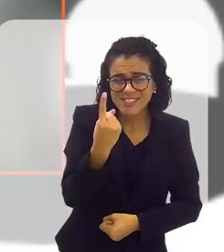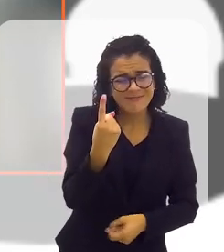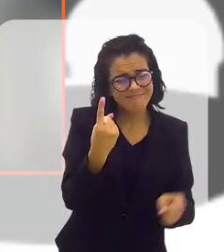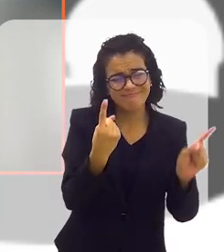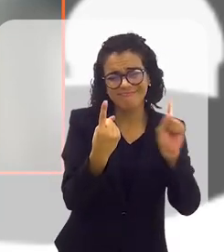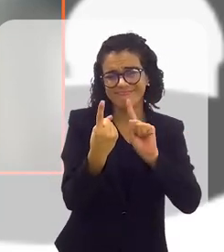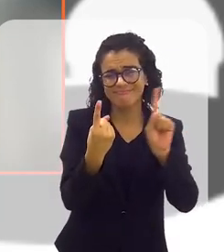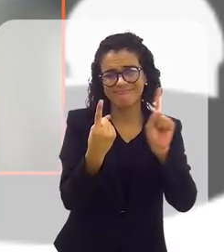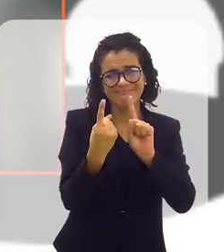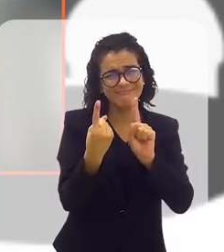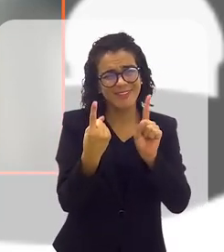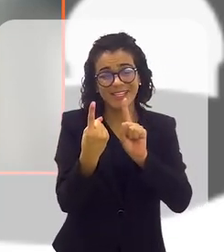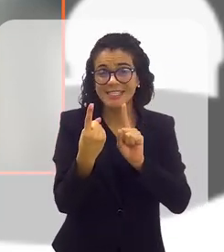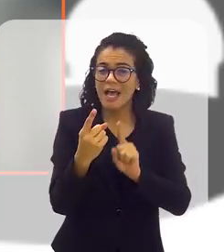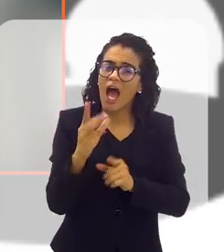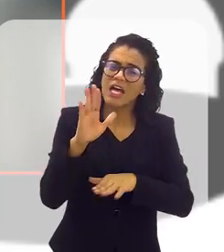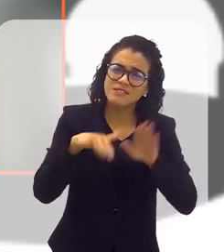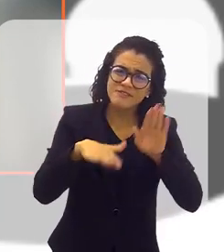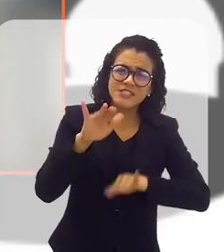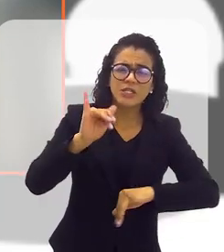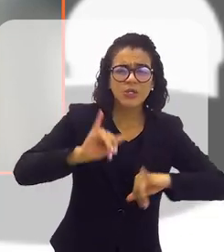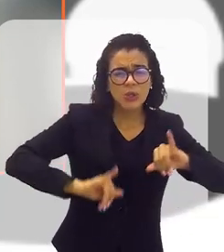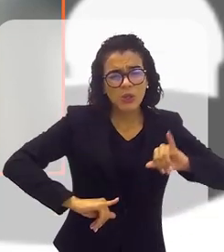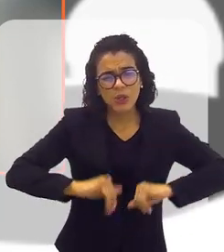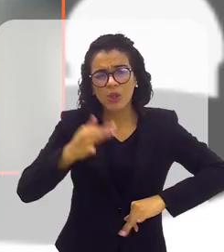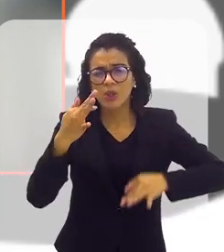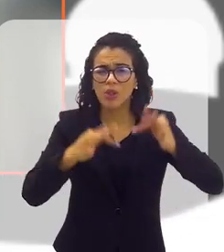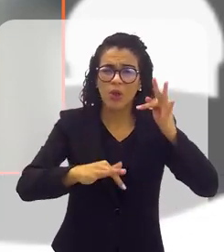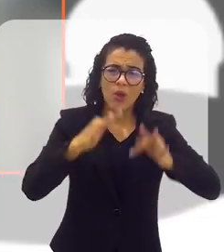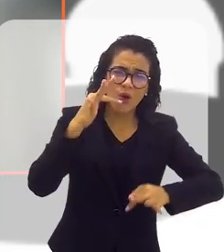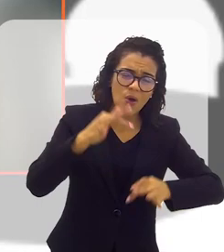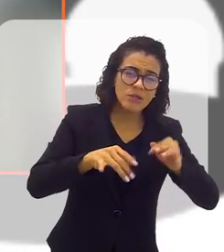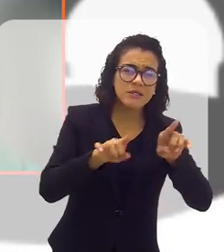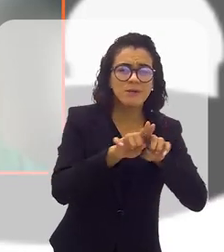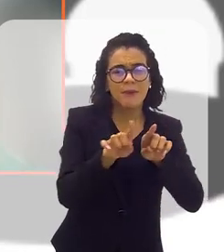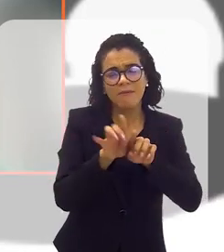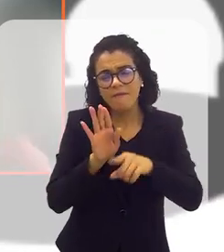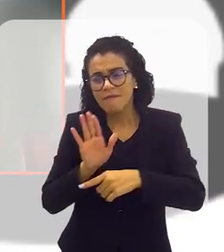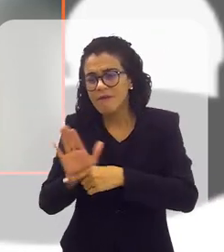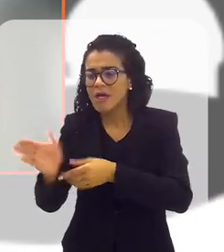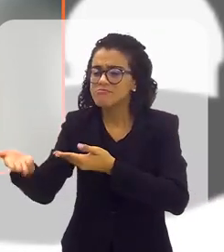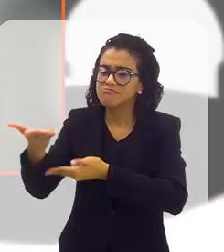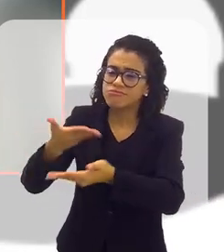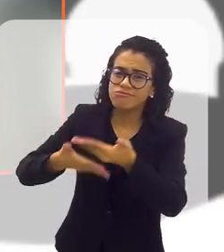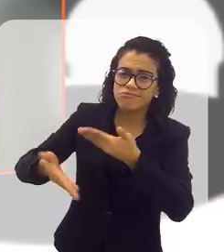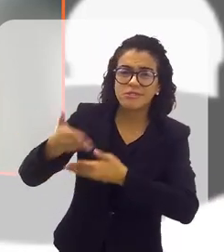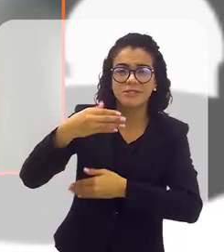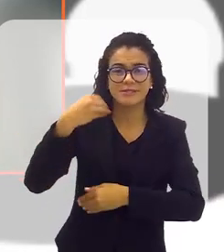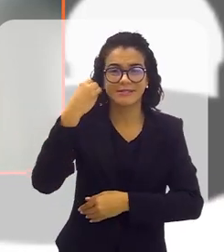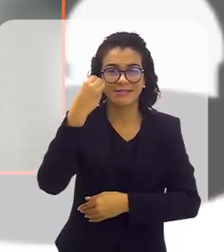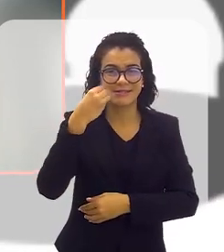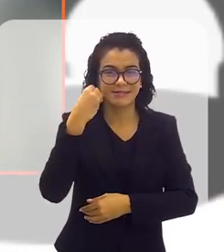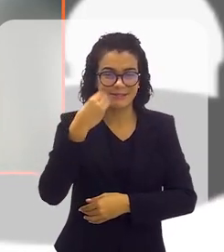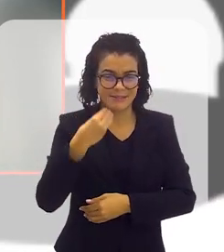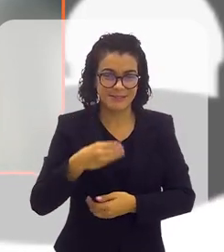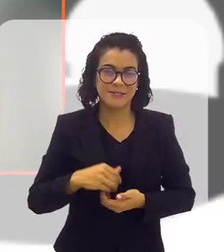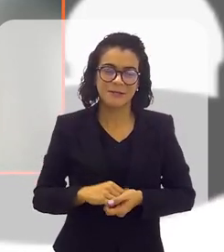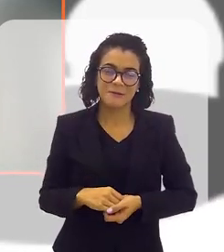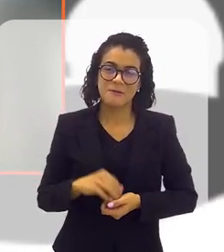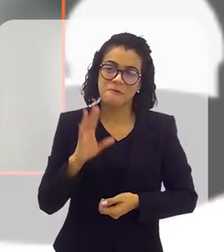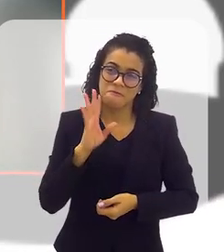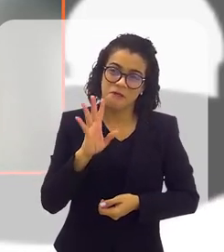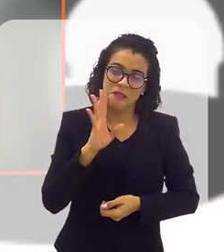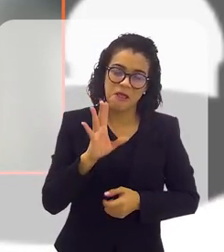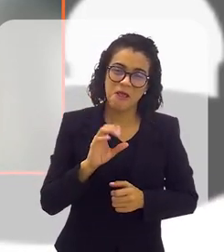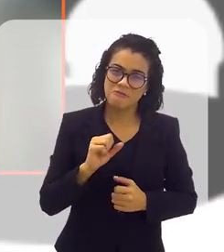estão sozinhas. Que se elas vivem algumas dores, nós vivemos também e a gente vai ajudando através das nossas experiências.